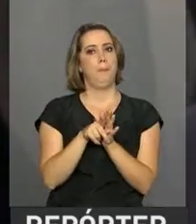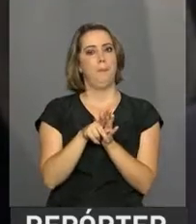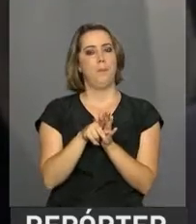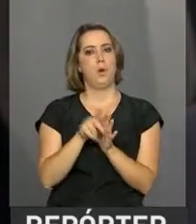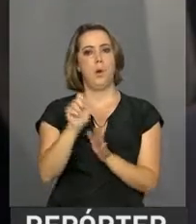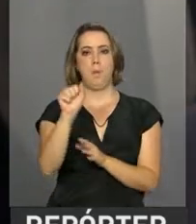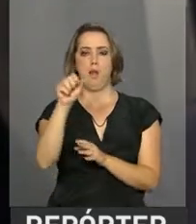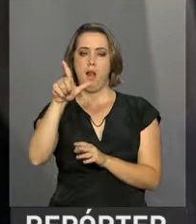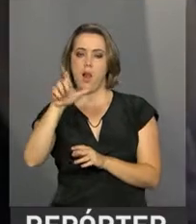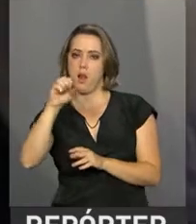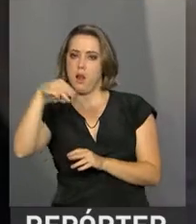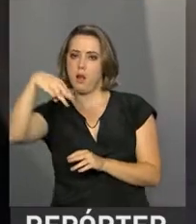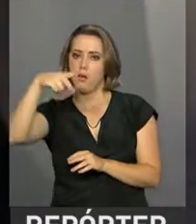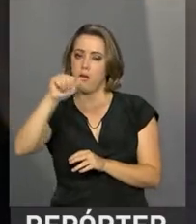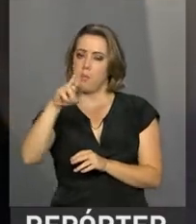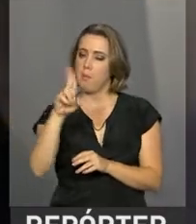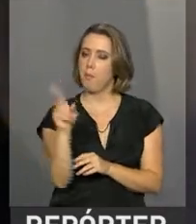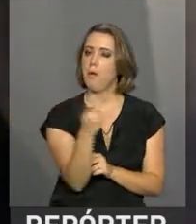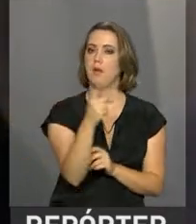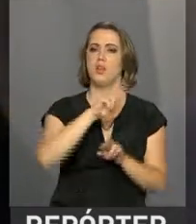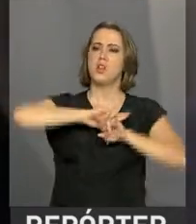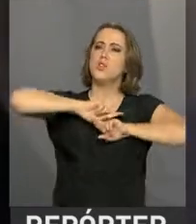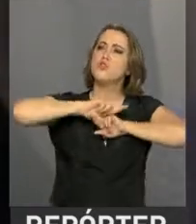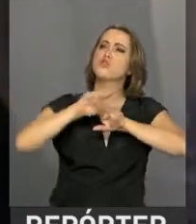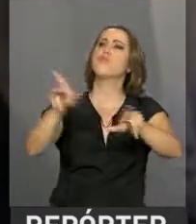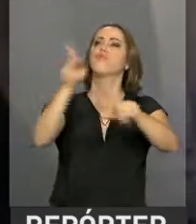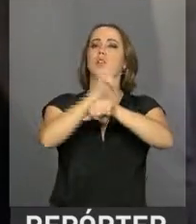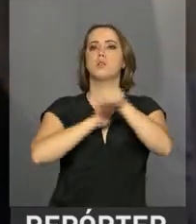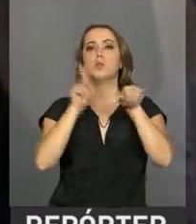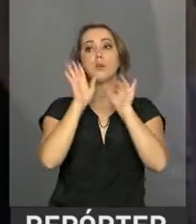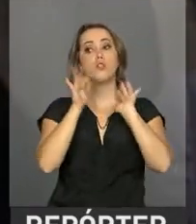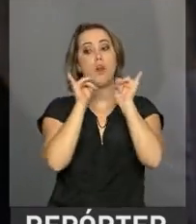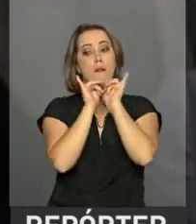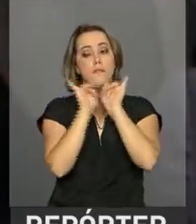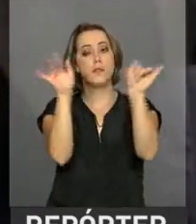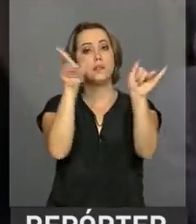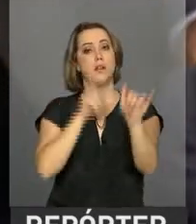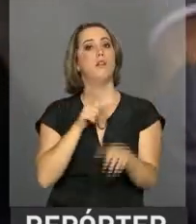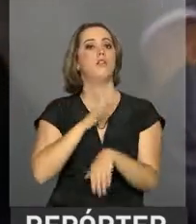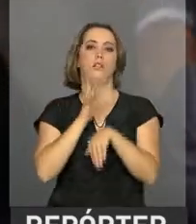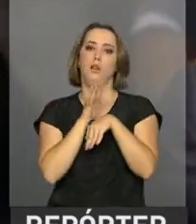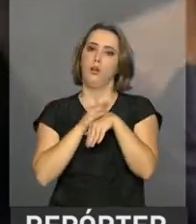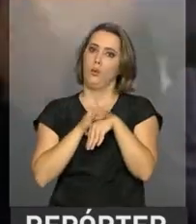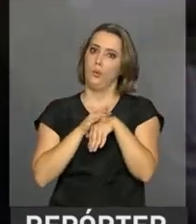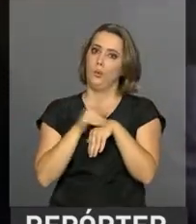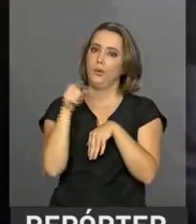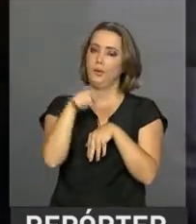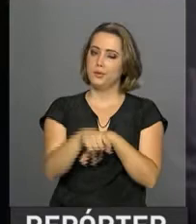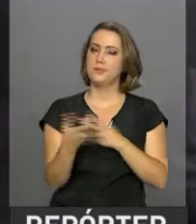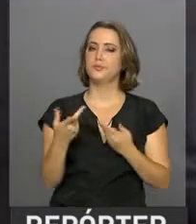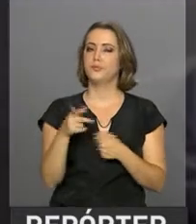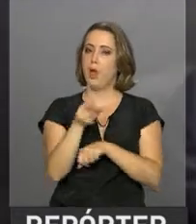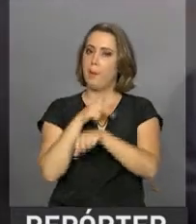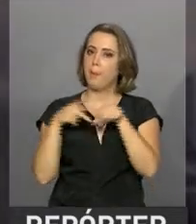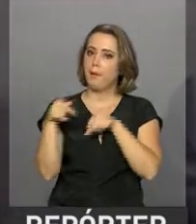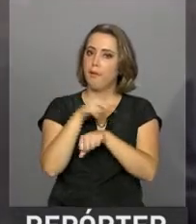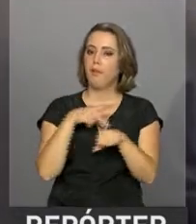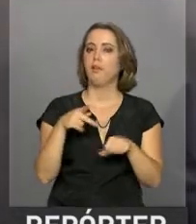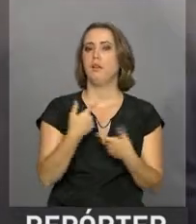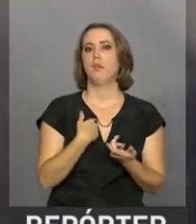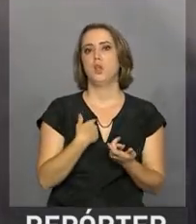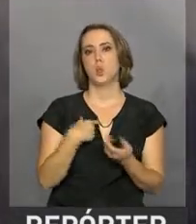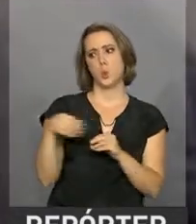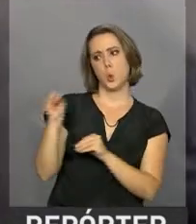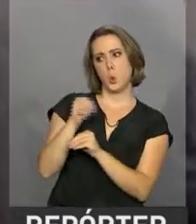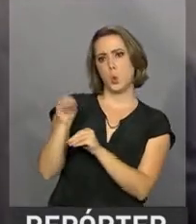um caso agora esses dias, a Suíça informou caso. Quer dizer, esses países são países que não têm capacidade de